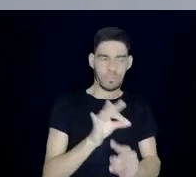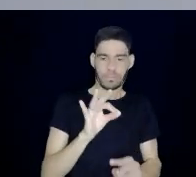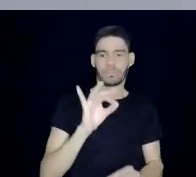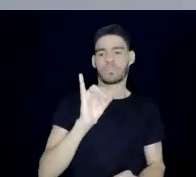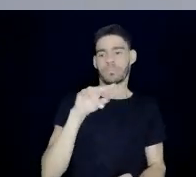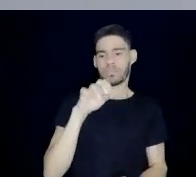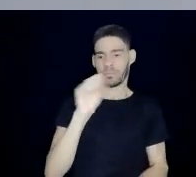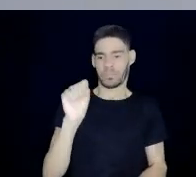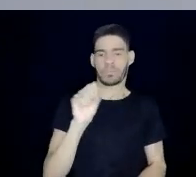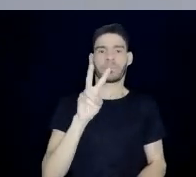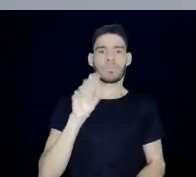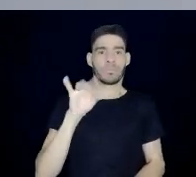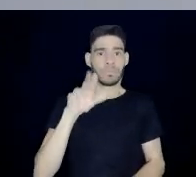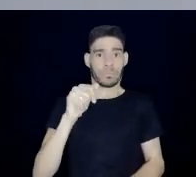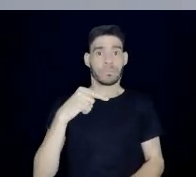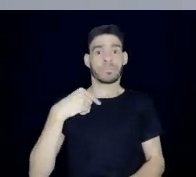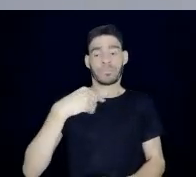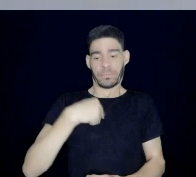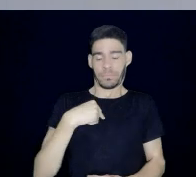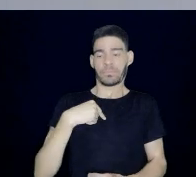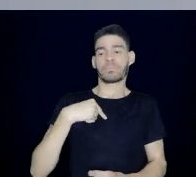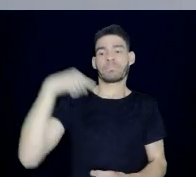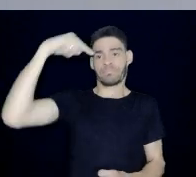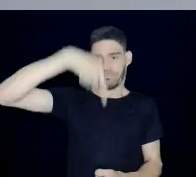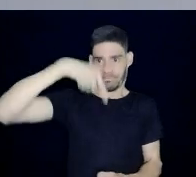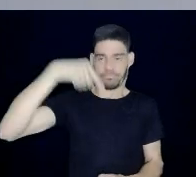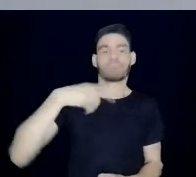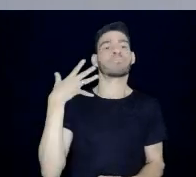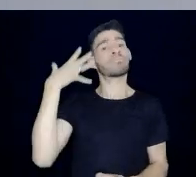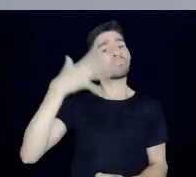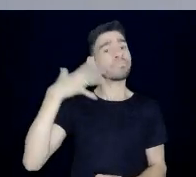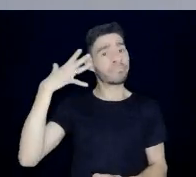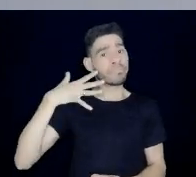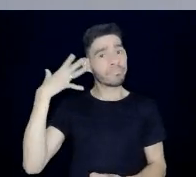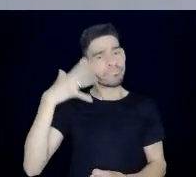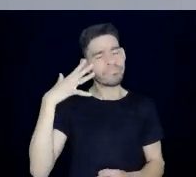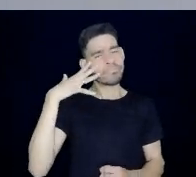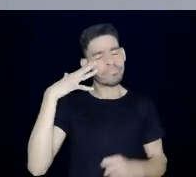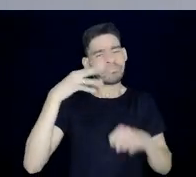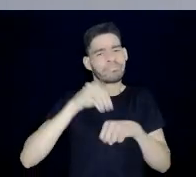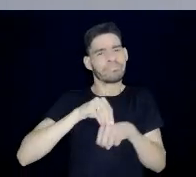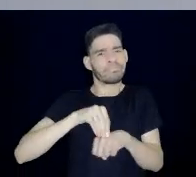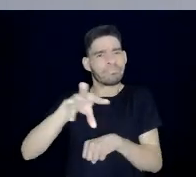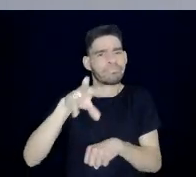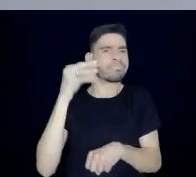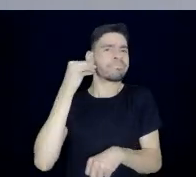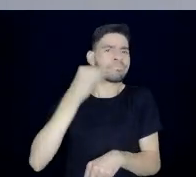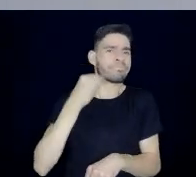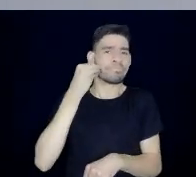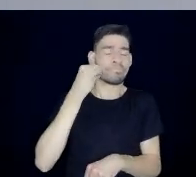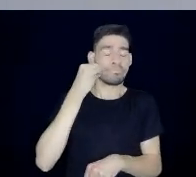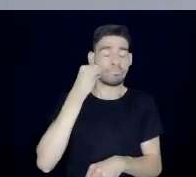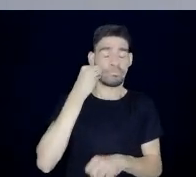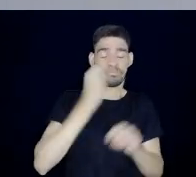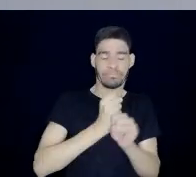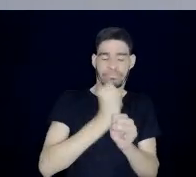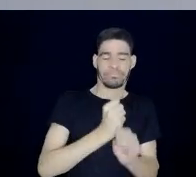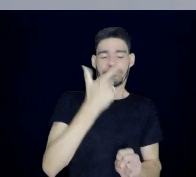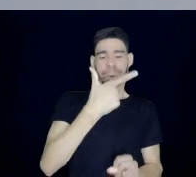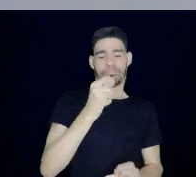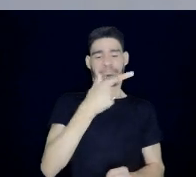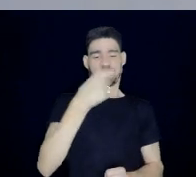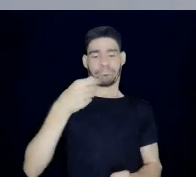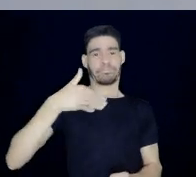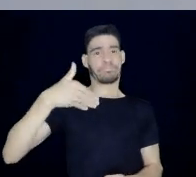do Prado Soares, eu estou vindo aqui gravar esse vídeo para vocês para compartilhar a experiência em